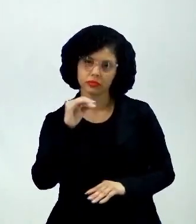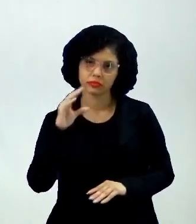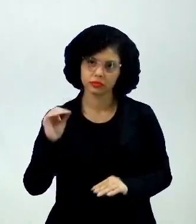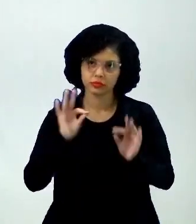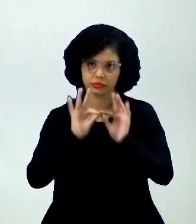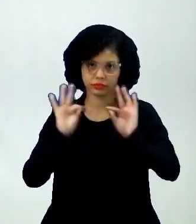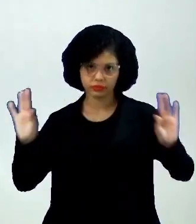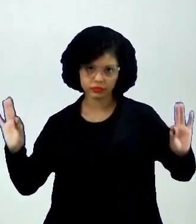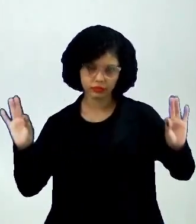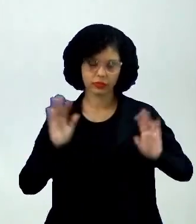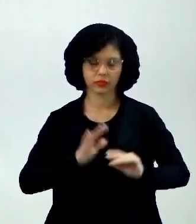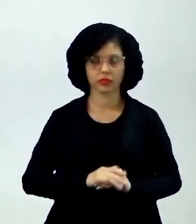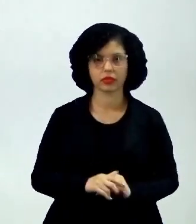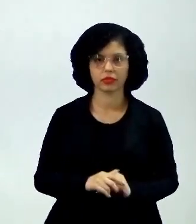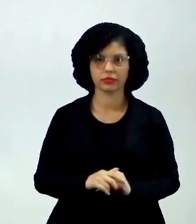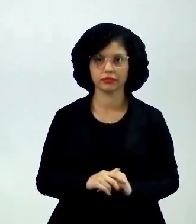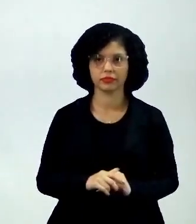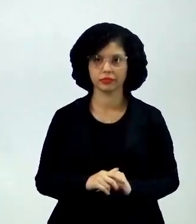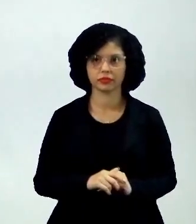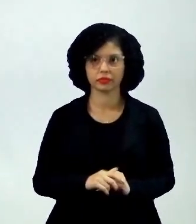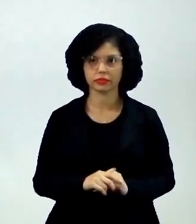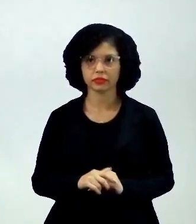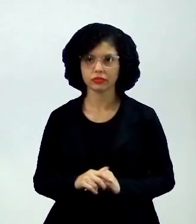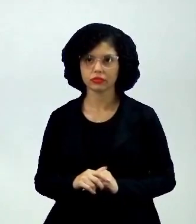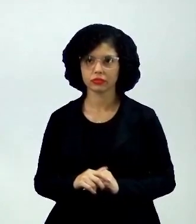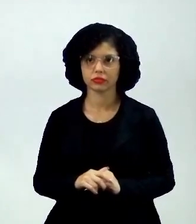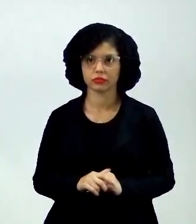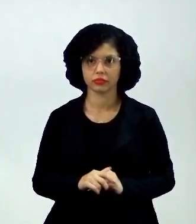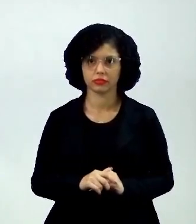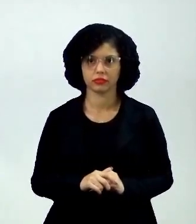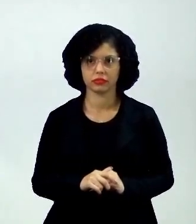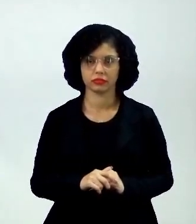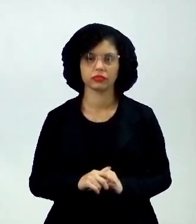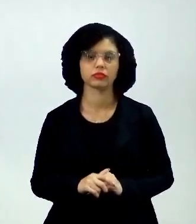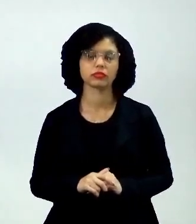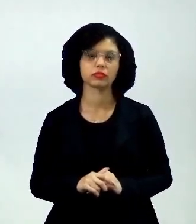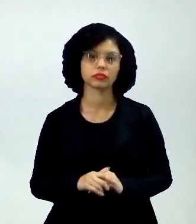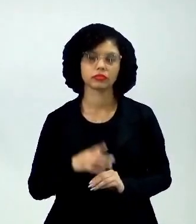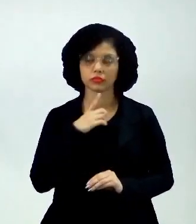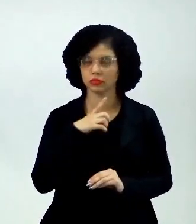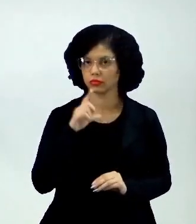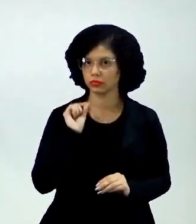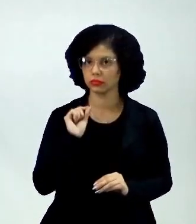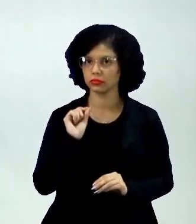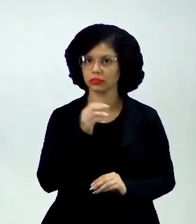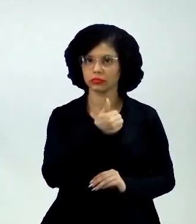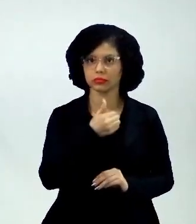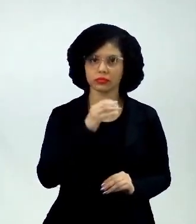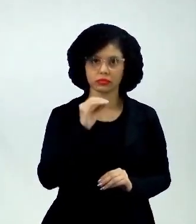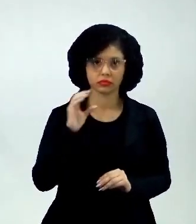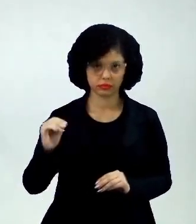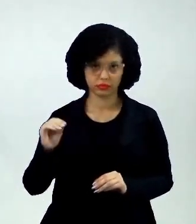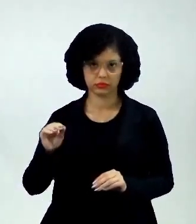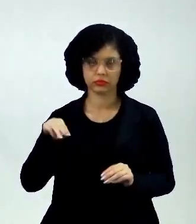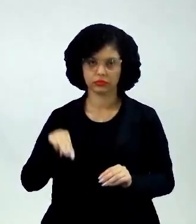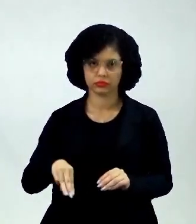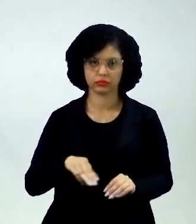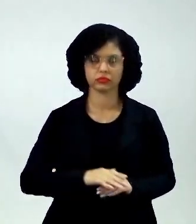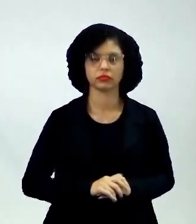o comprimento é 100 metros, nesse comprimento aqui, subtende-se que eu também vou ter 100